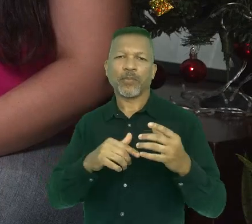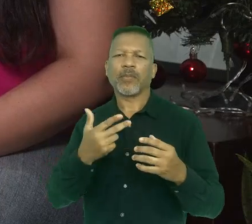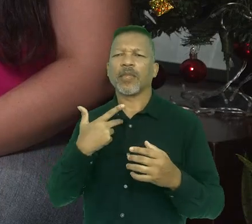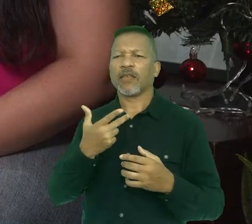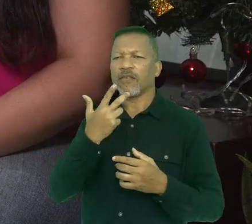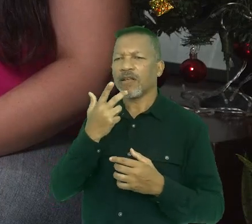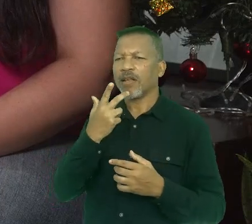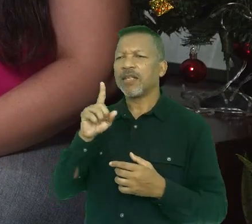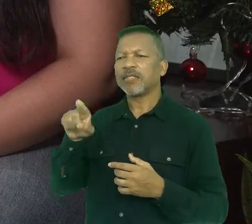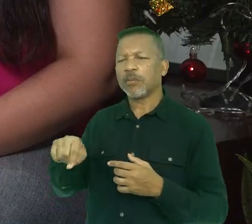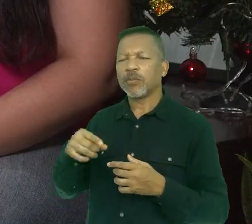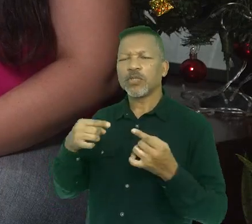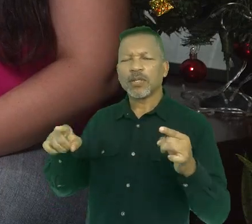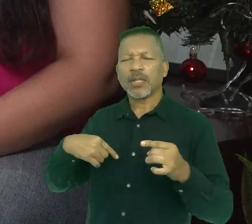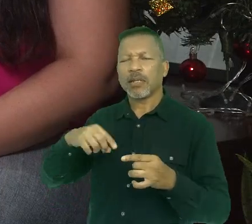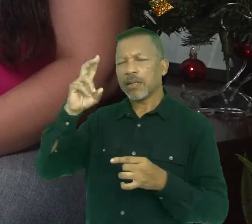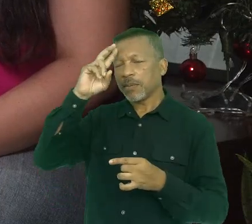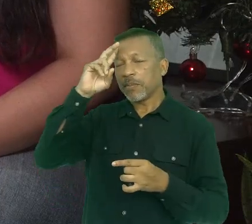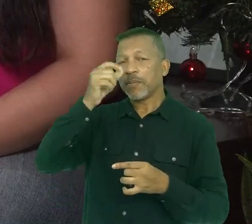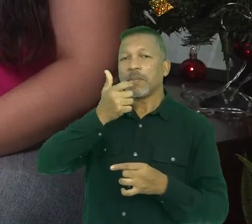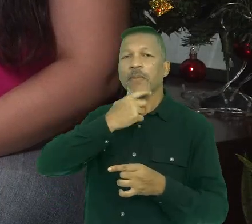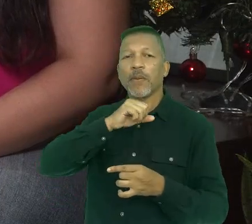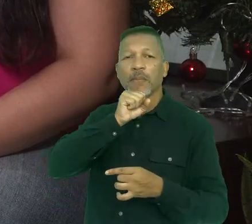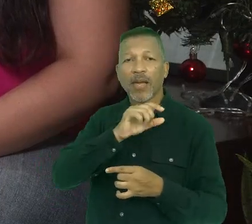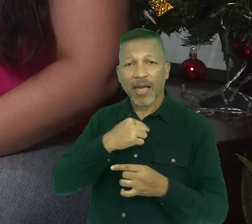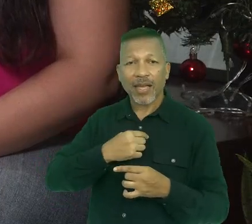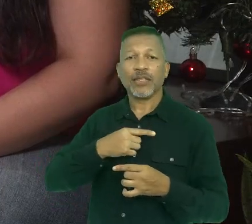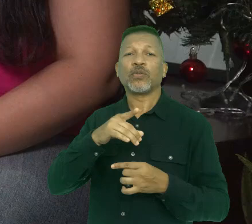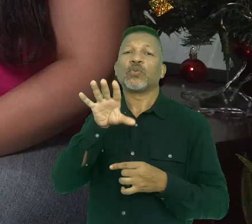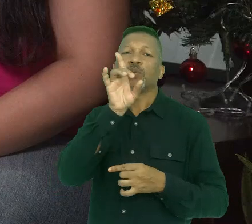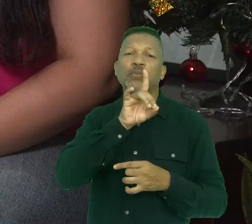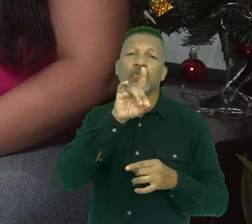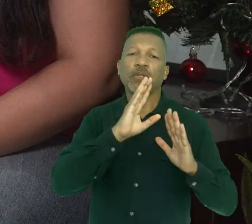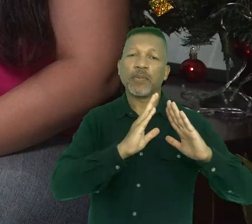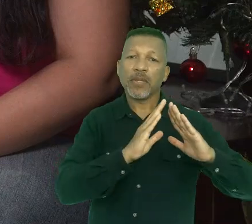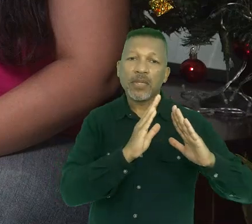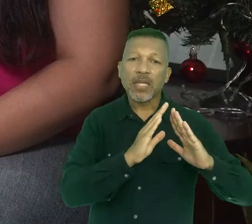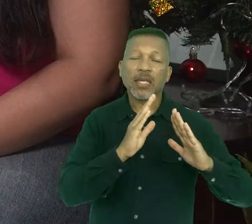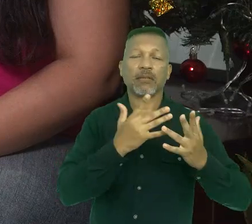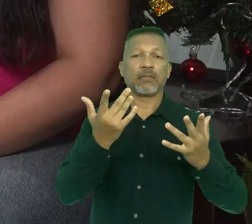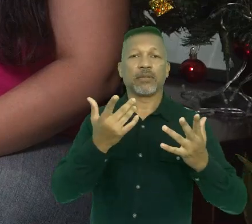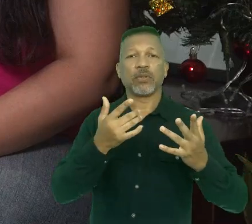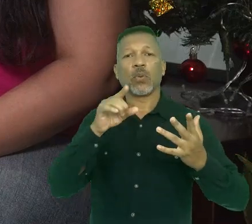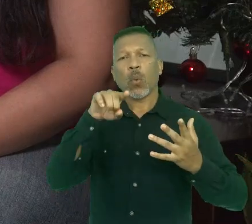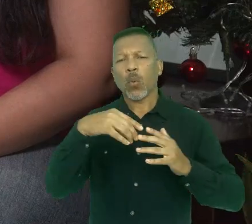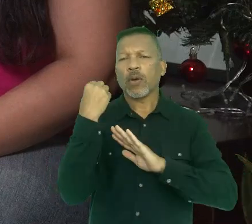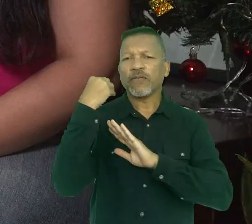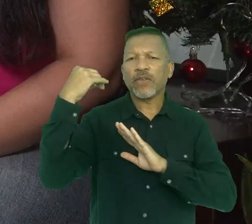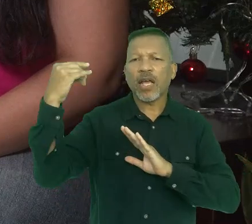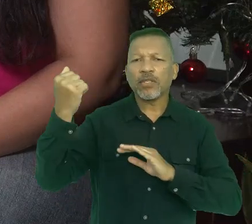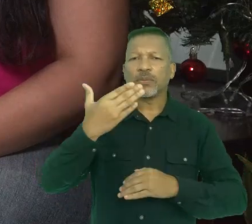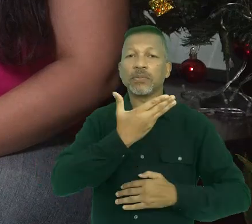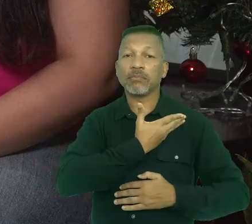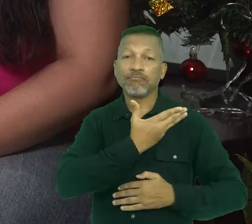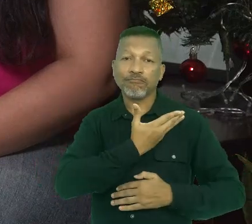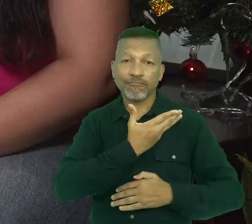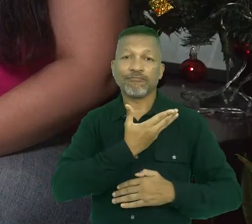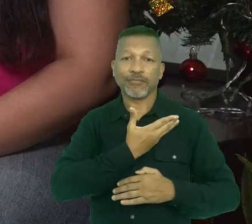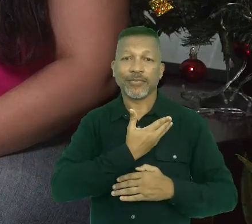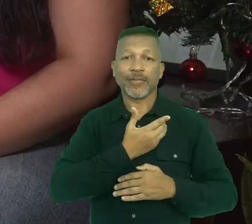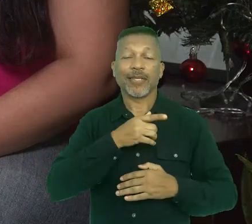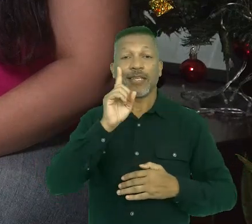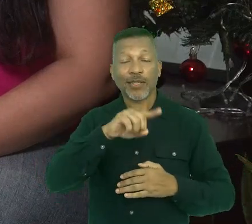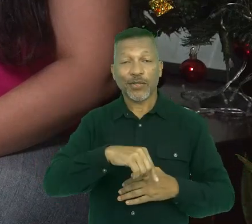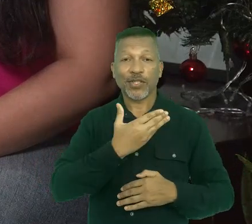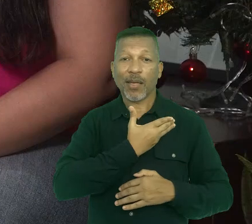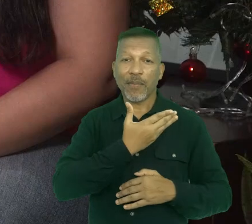falava, Mambi, essa música me lembra meu pai, essa música lembra os domingos na minha casa, essa música me lembra de viagem com os meus amigos.